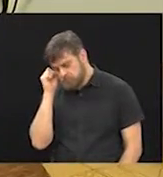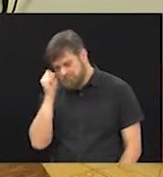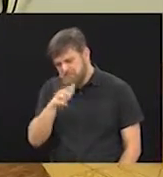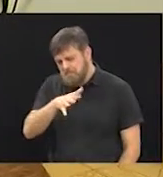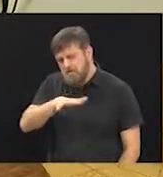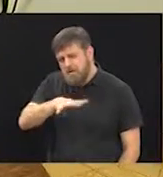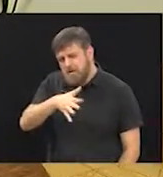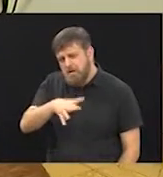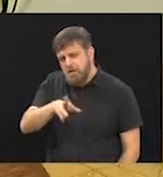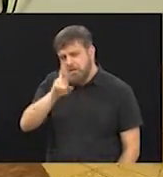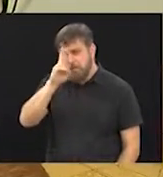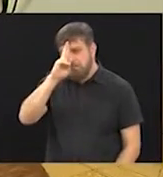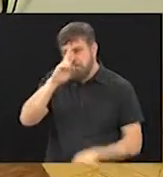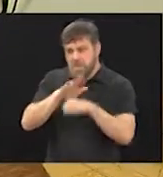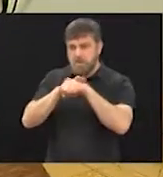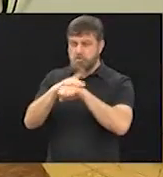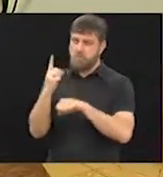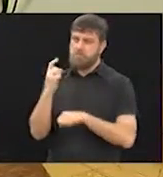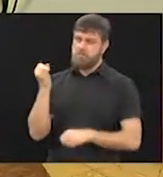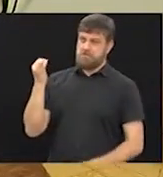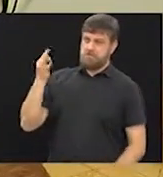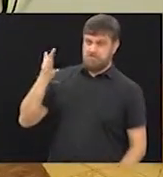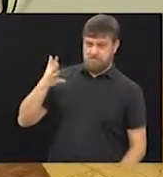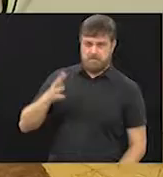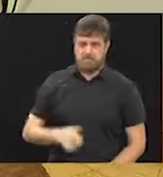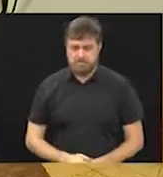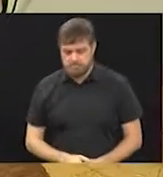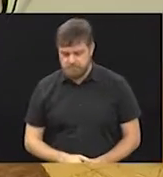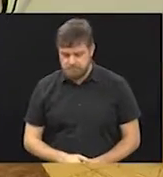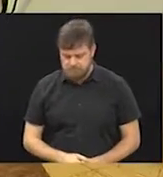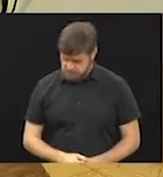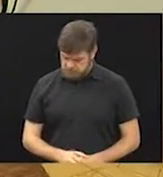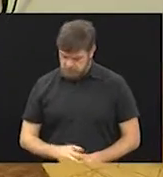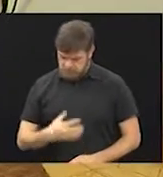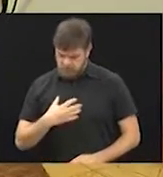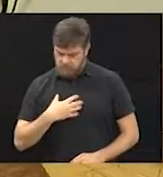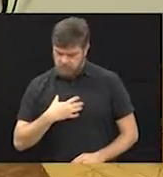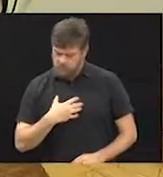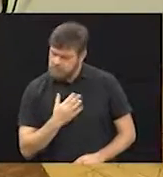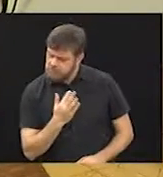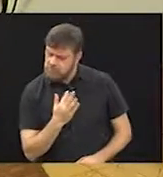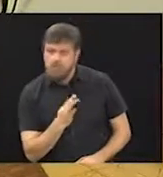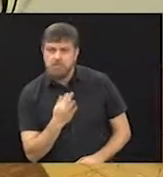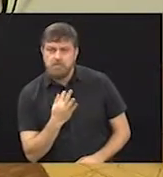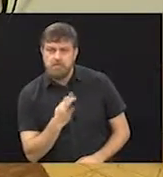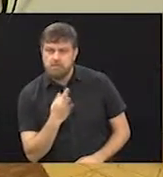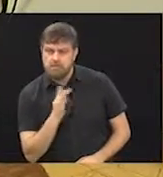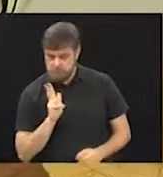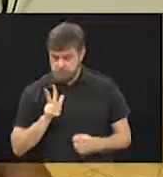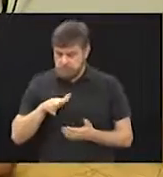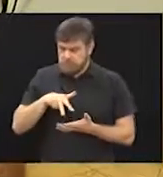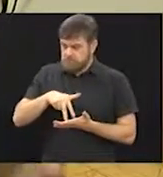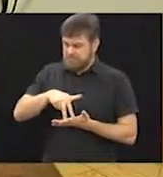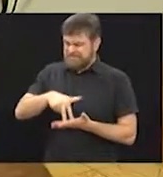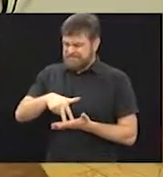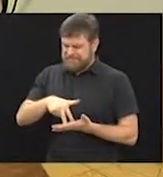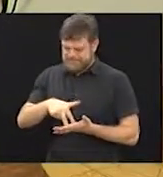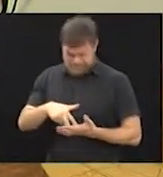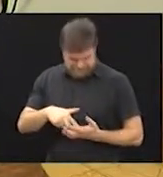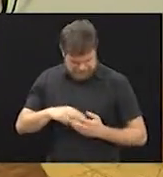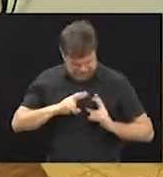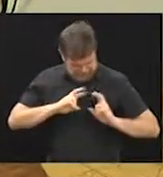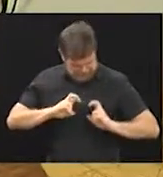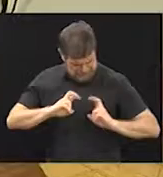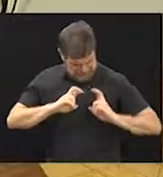umas meia-noite, 1h da manhã, e eu senti uma dor, sabe? Eu levantei, aquela dor do fone,